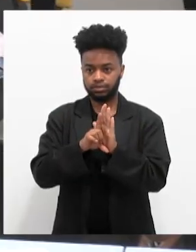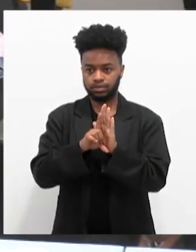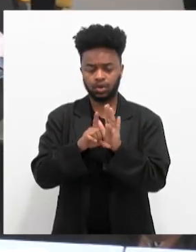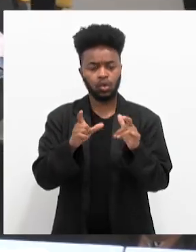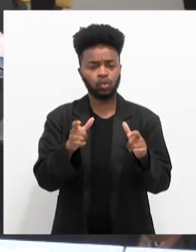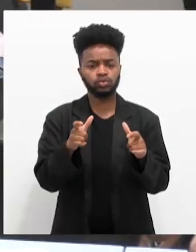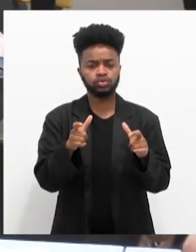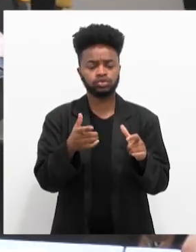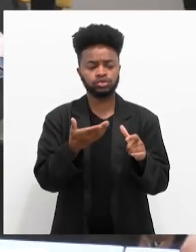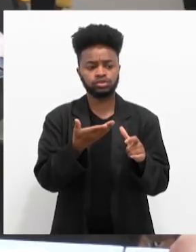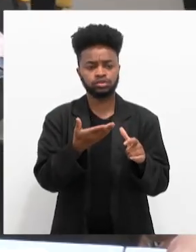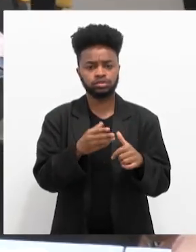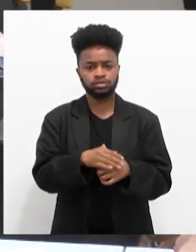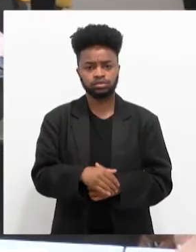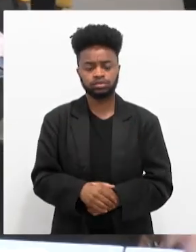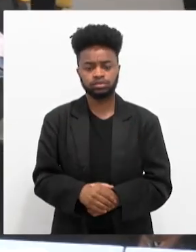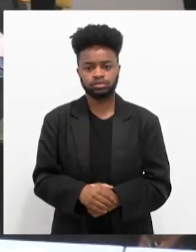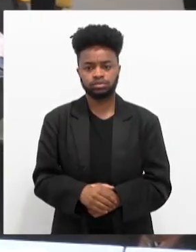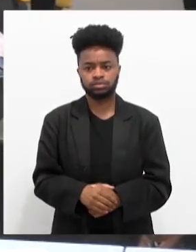ao